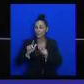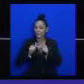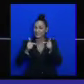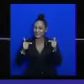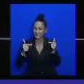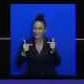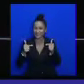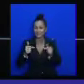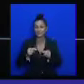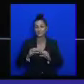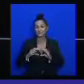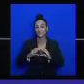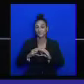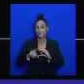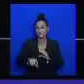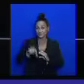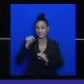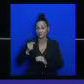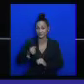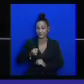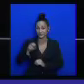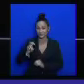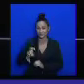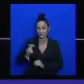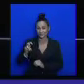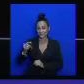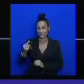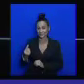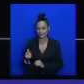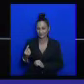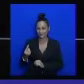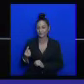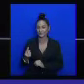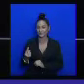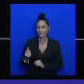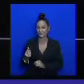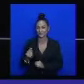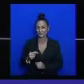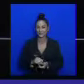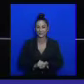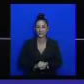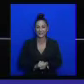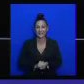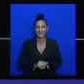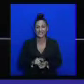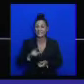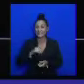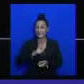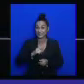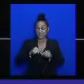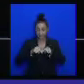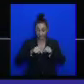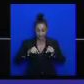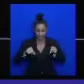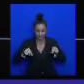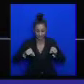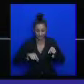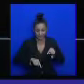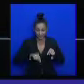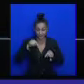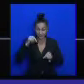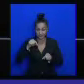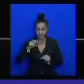Vem chegando, bola sorteada, número 51, bola 51. Temos aqui as 5